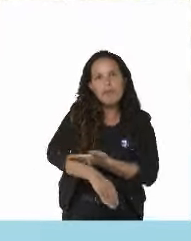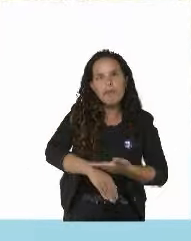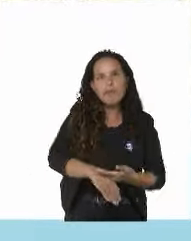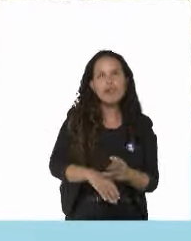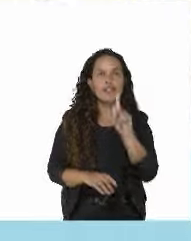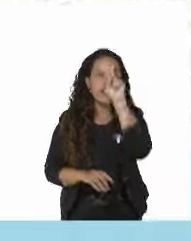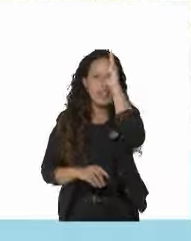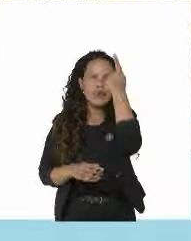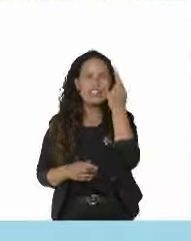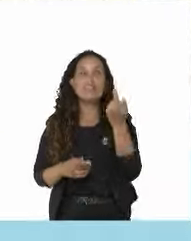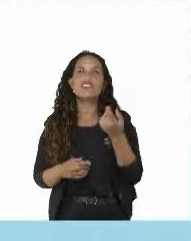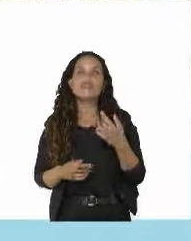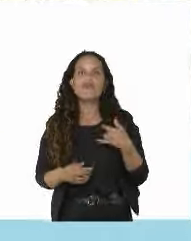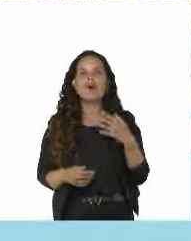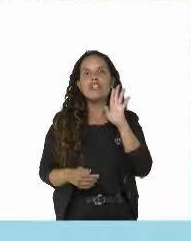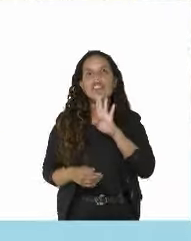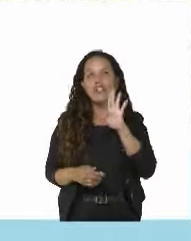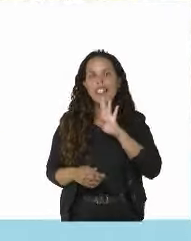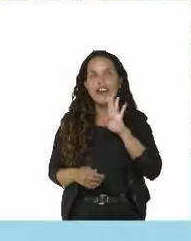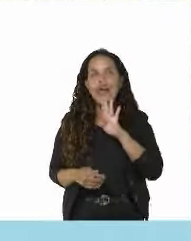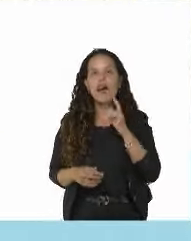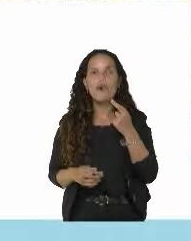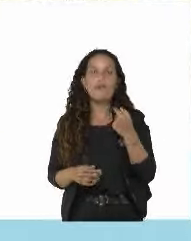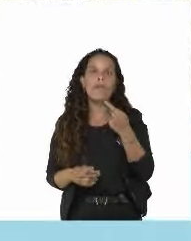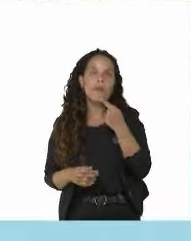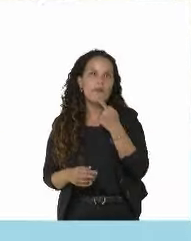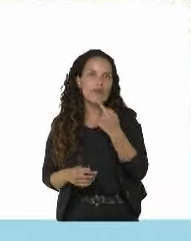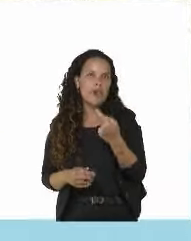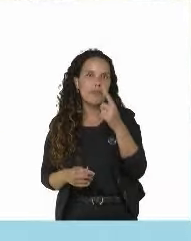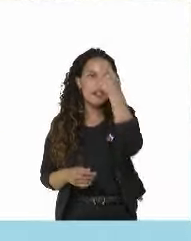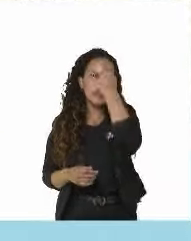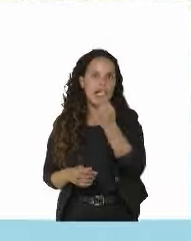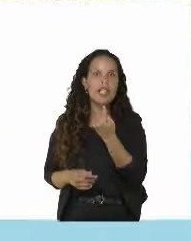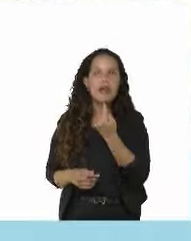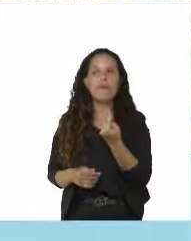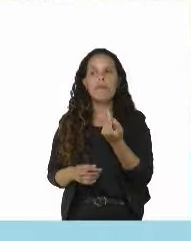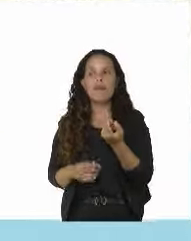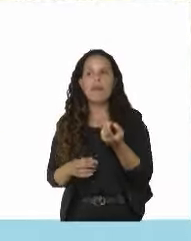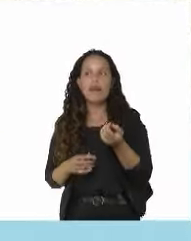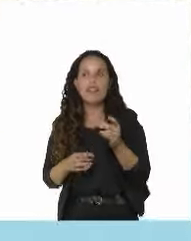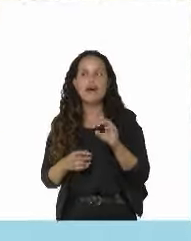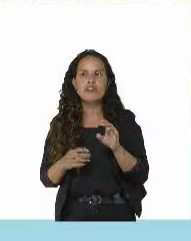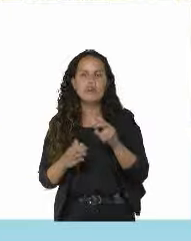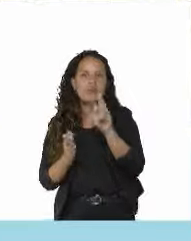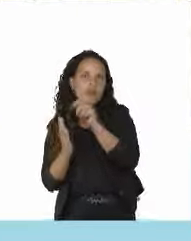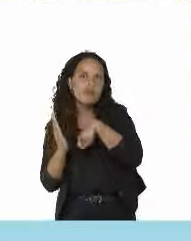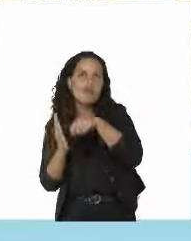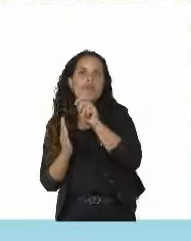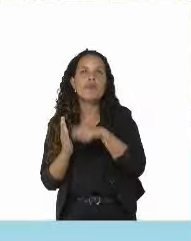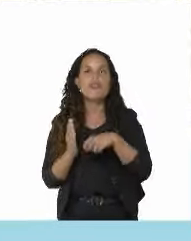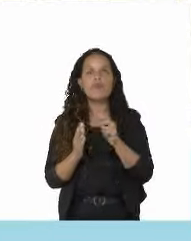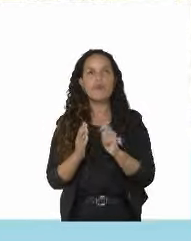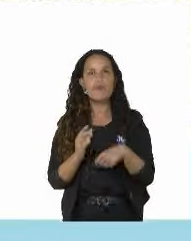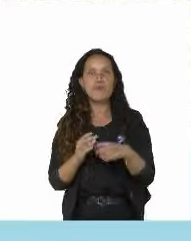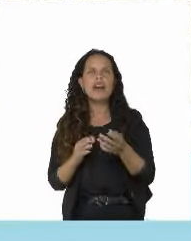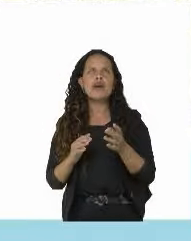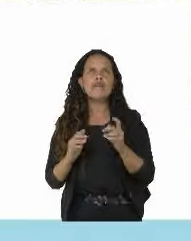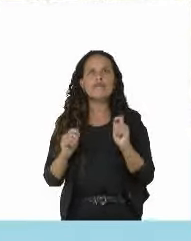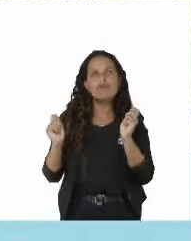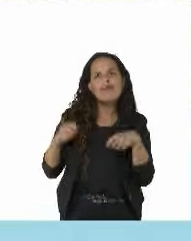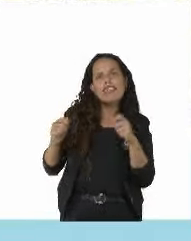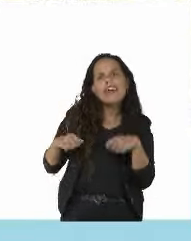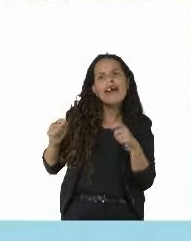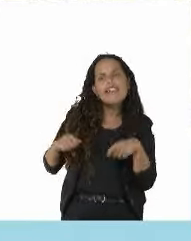também é super interessante. Aqui são imagens para os brushes, que eu ainda não cheguei nem a fazer, mas que são ideias também. Eu pensei, bom, será que dá para